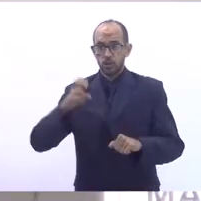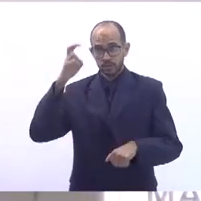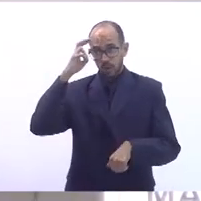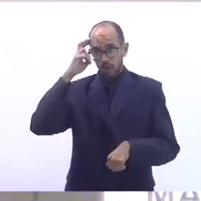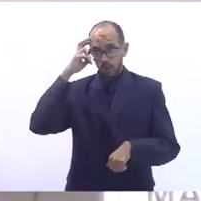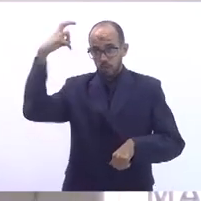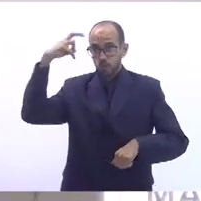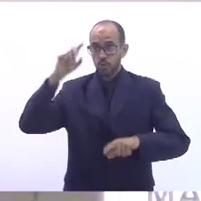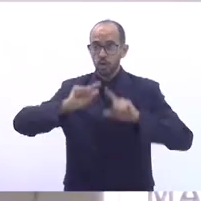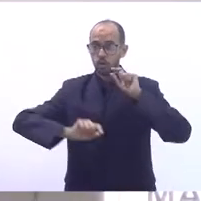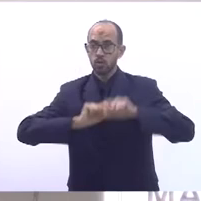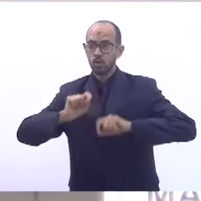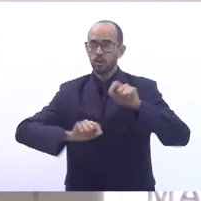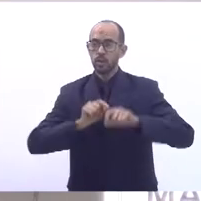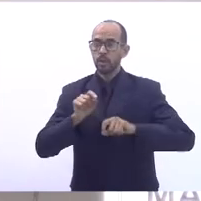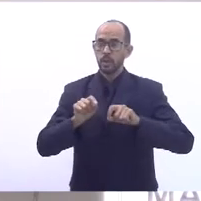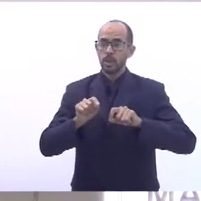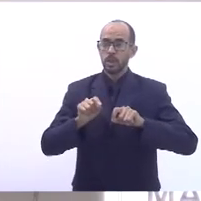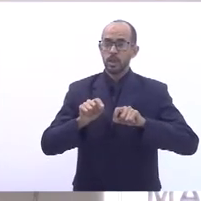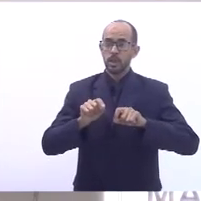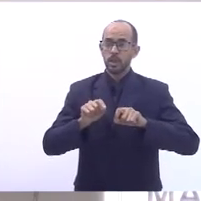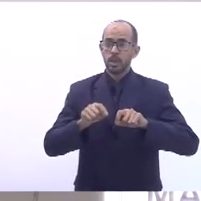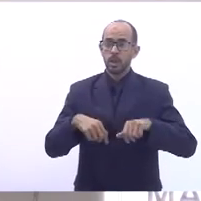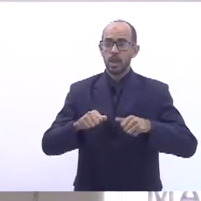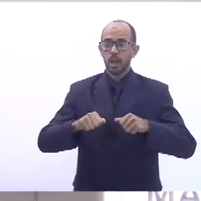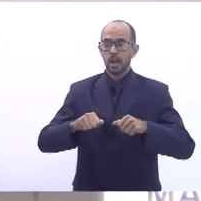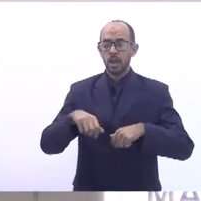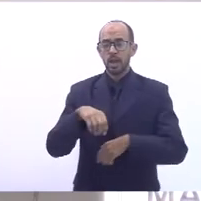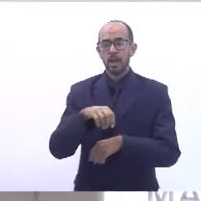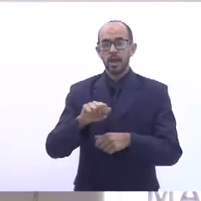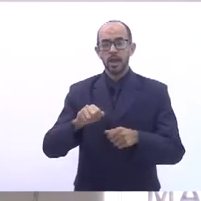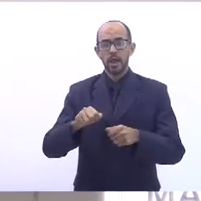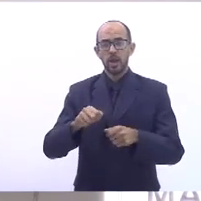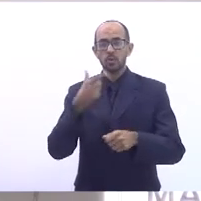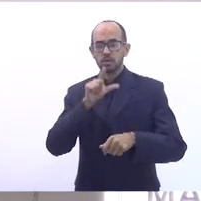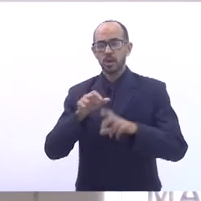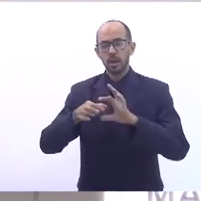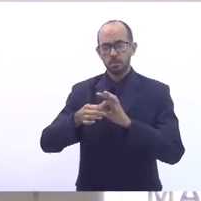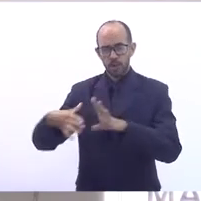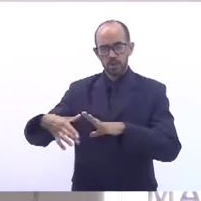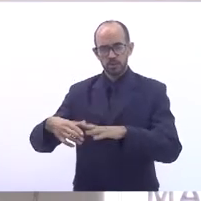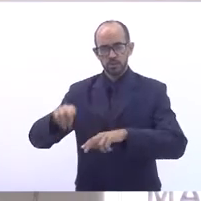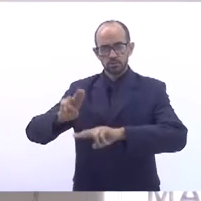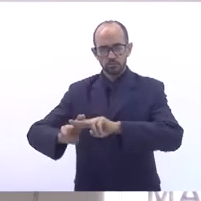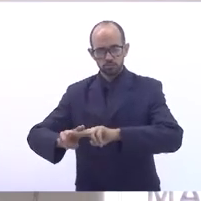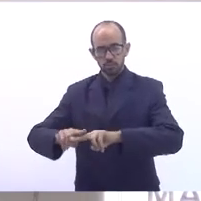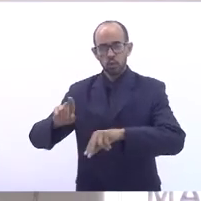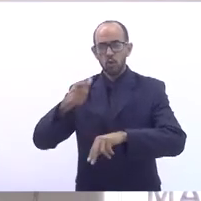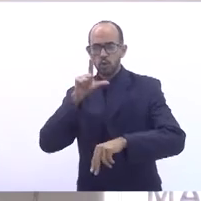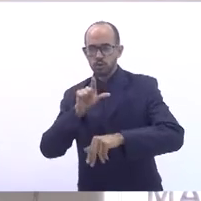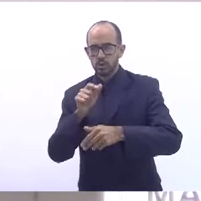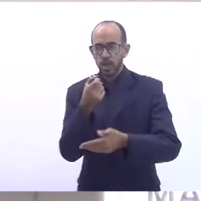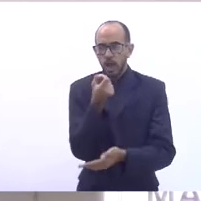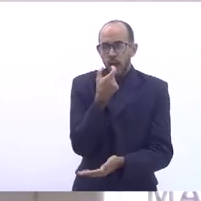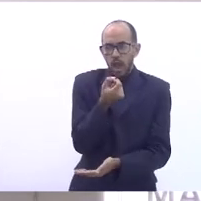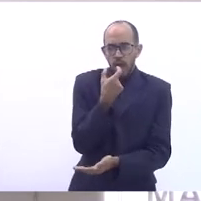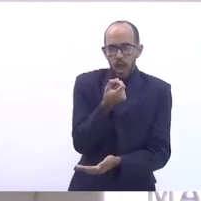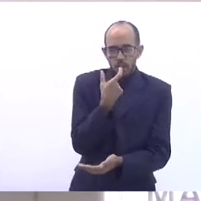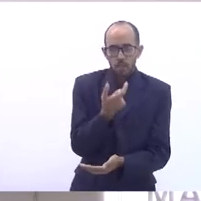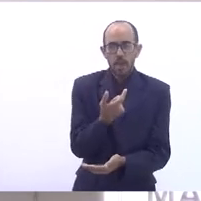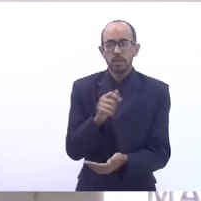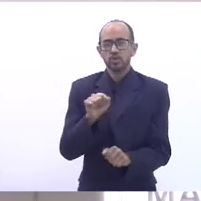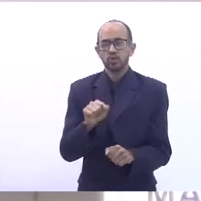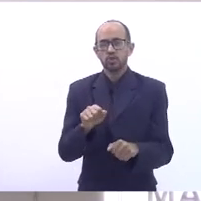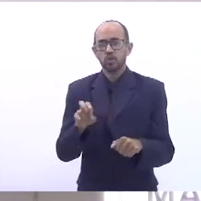de pessoas sobre conceder habeas corpus é sobre conseguir medicamento para diversas